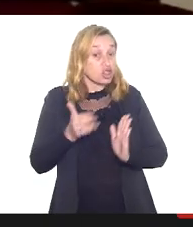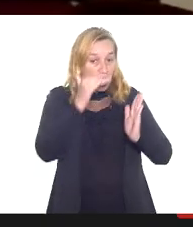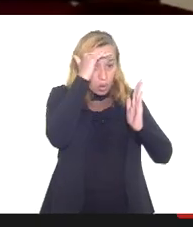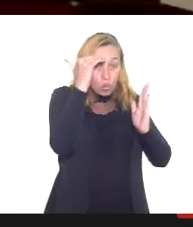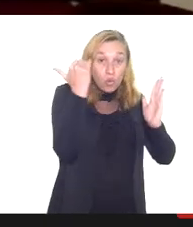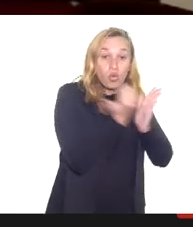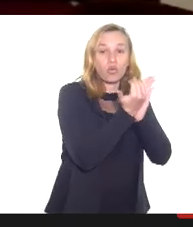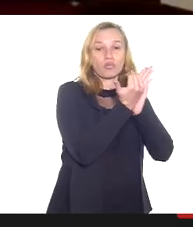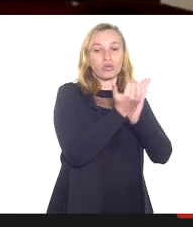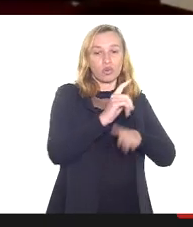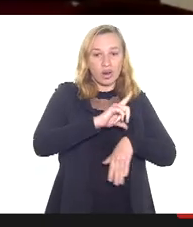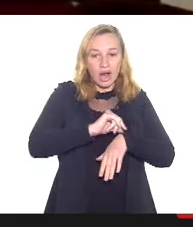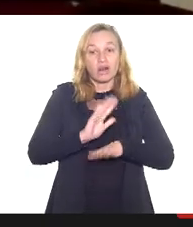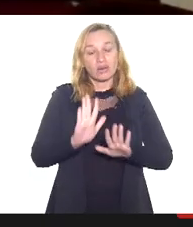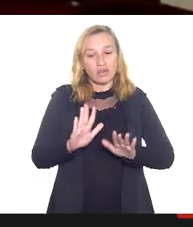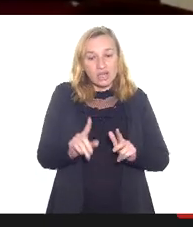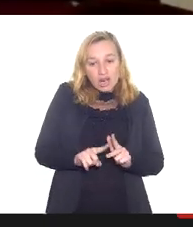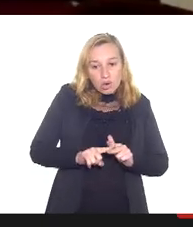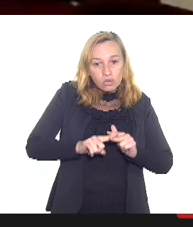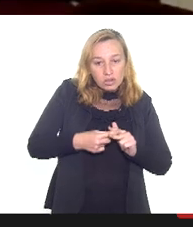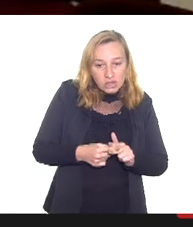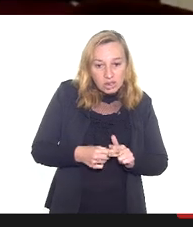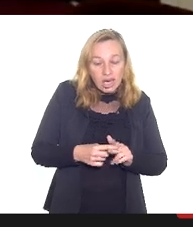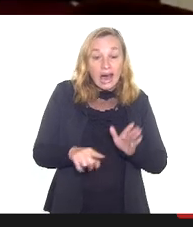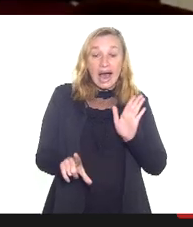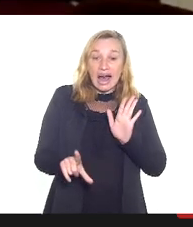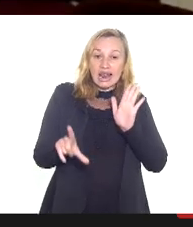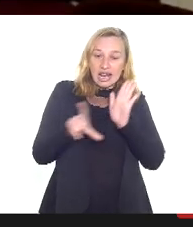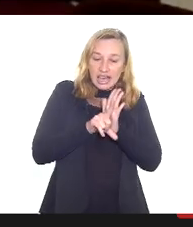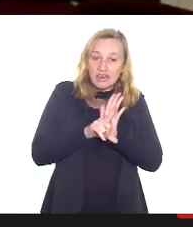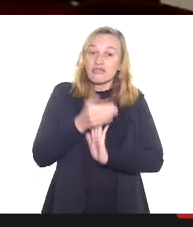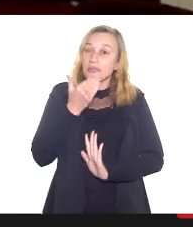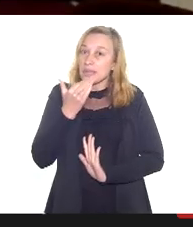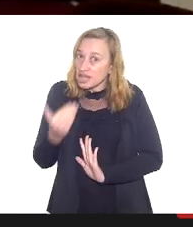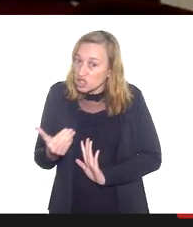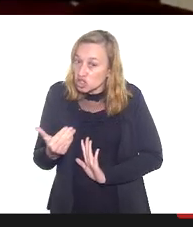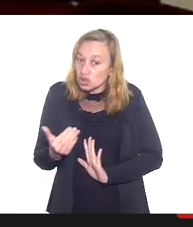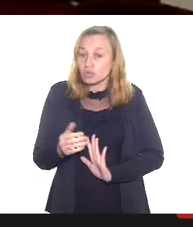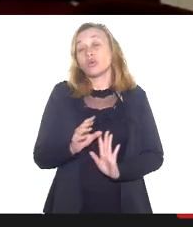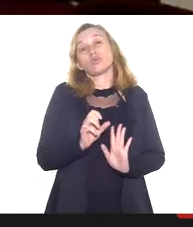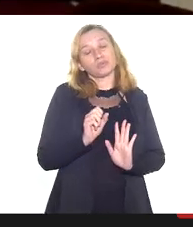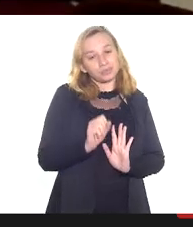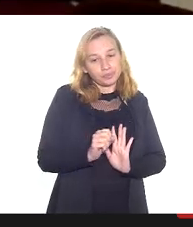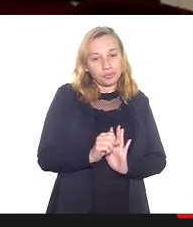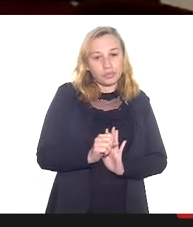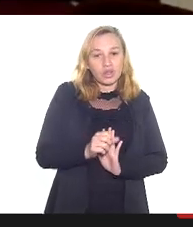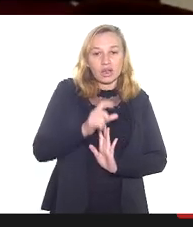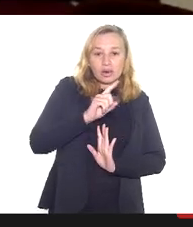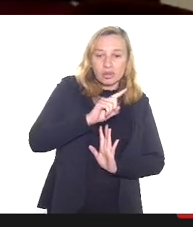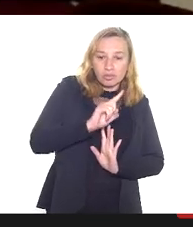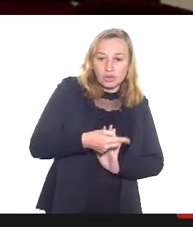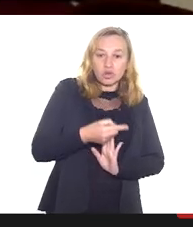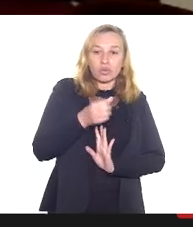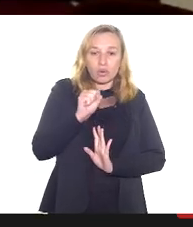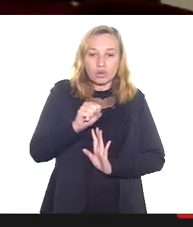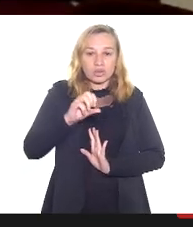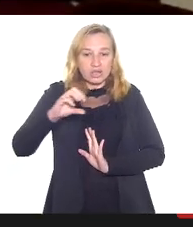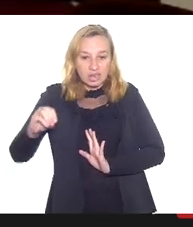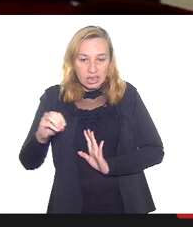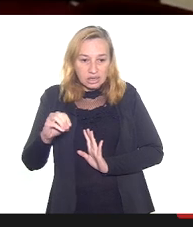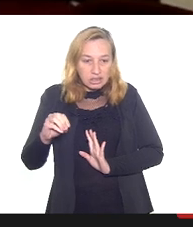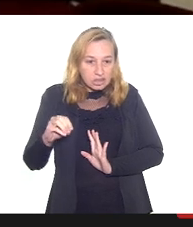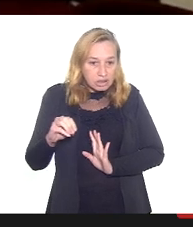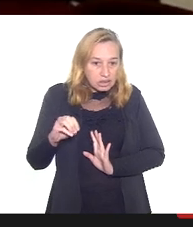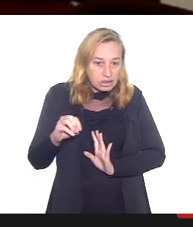readequação dessa carga horária, o que a legislação vem solicitando, ou seja, 1.800 horas de base